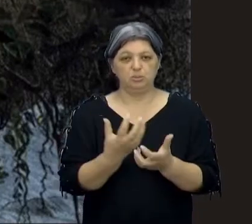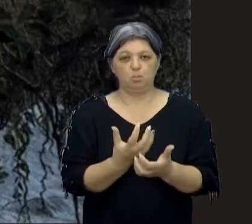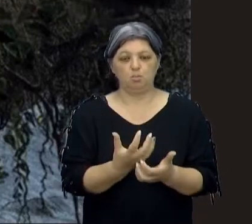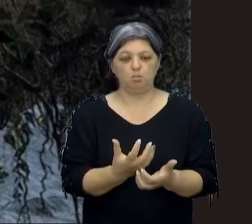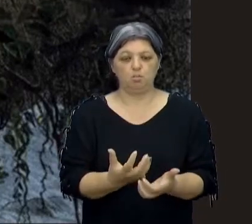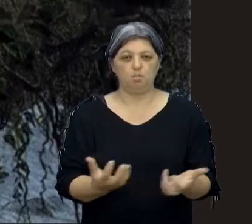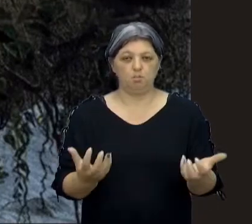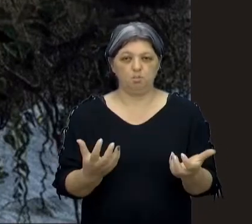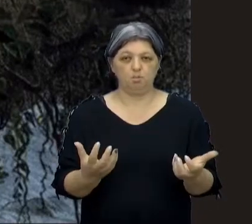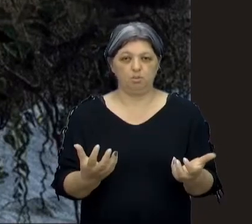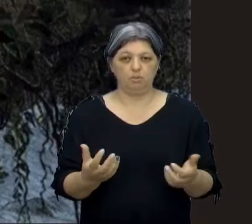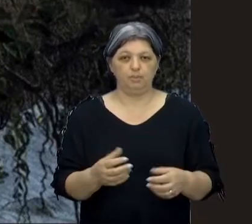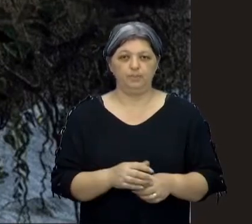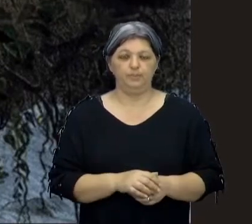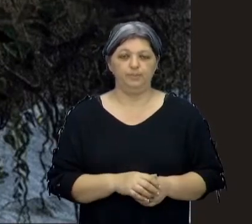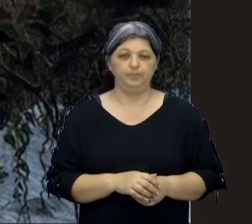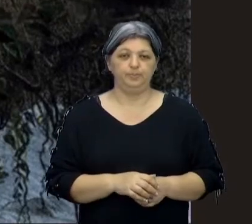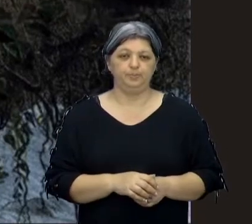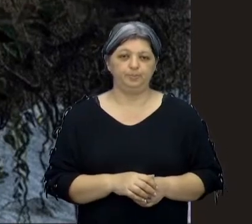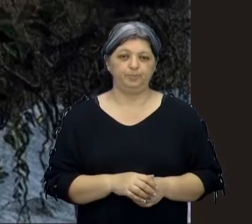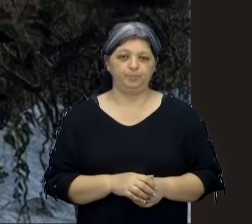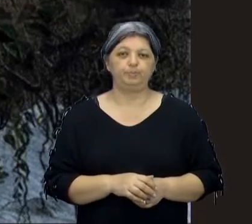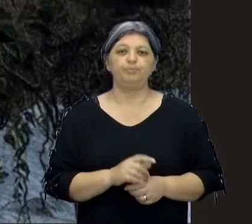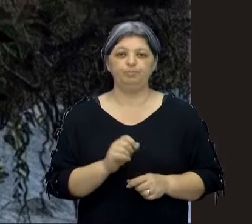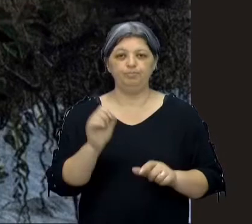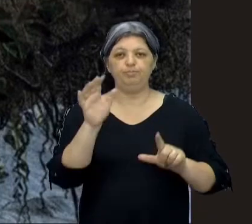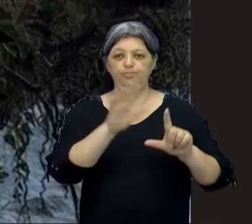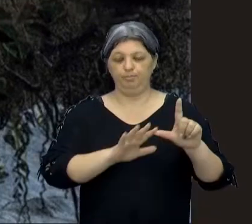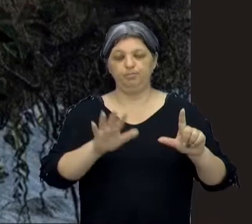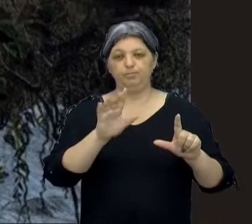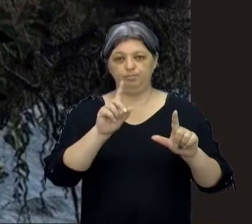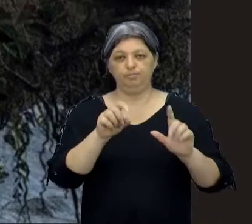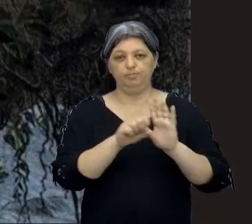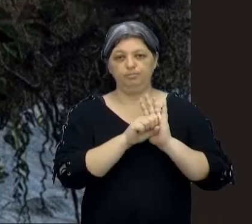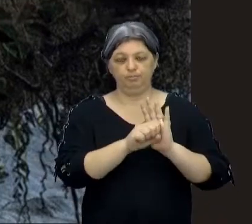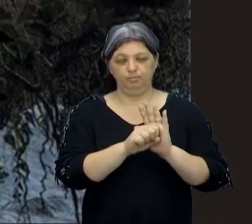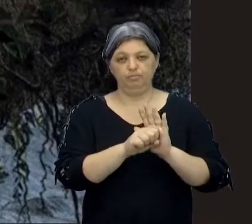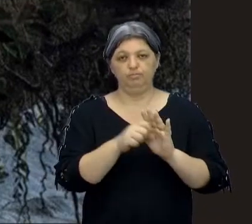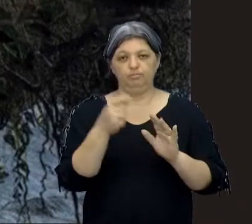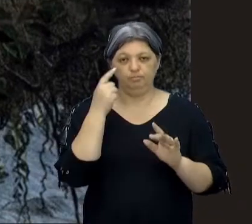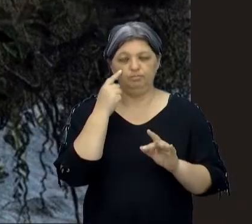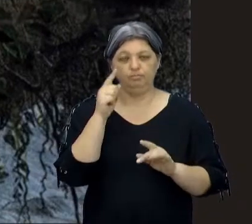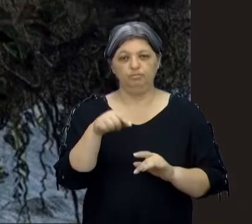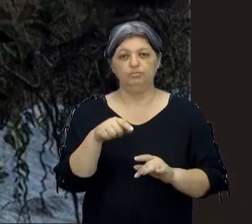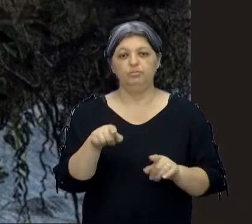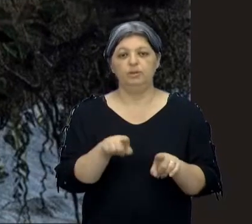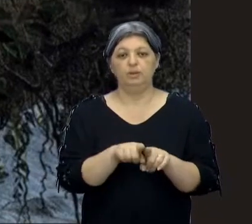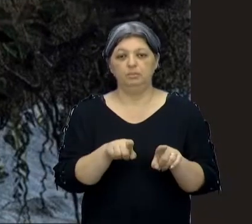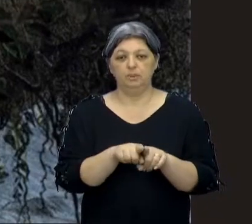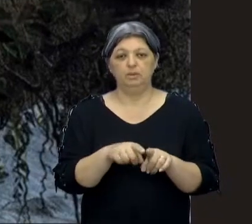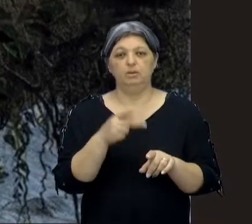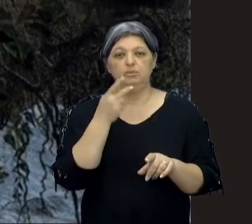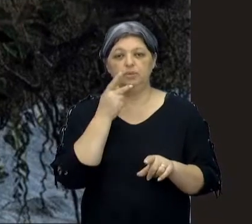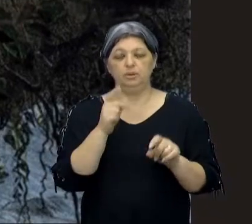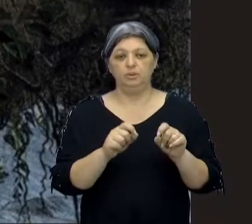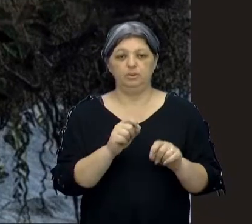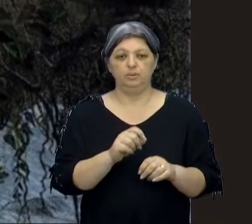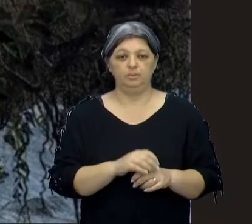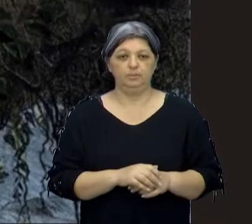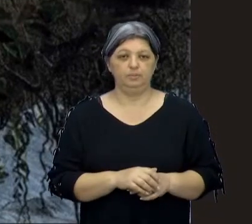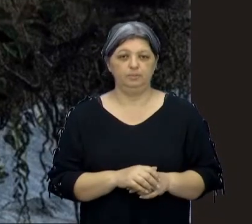vezes né Então essa imagem é bem emblemática porque hoje a gente vai inclusive falar bastante